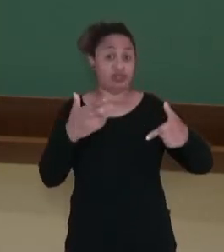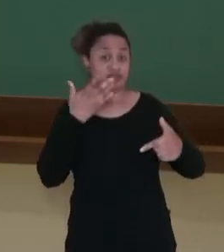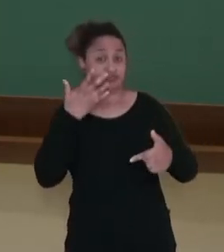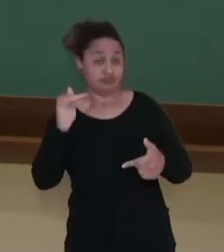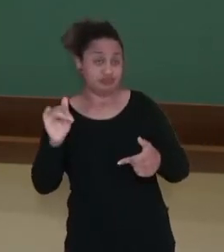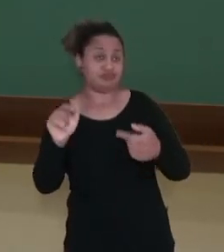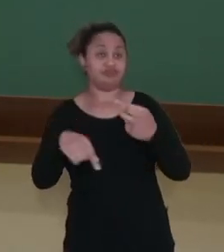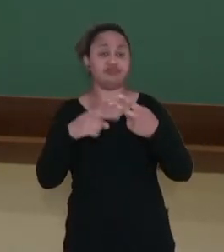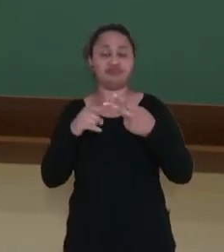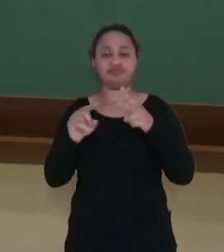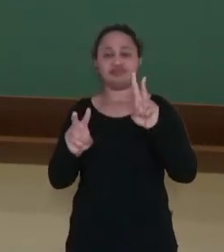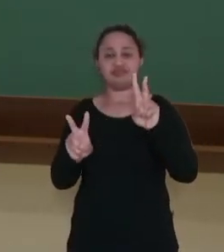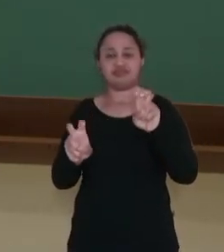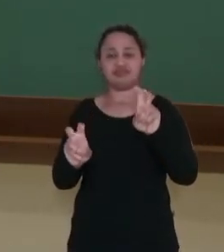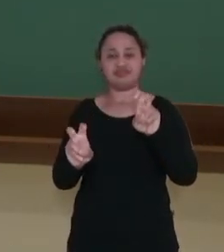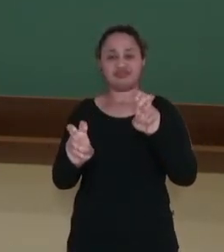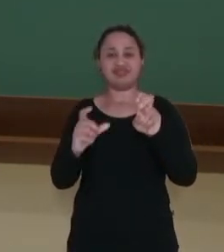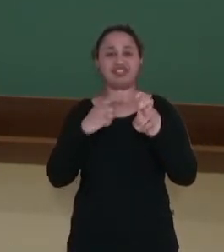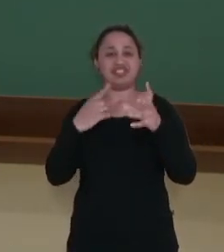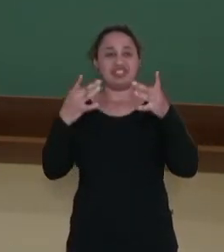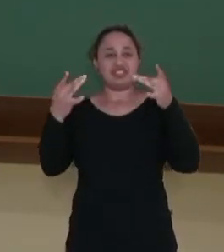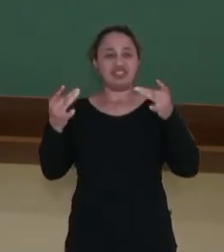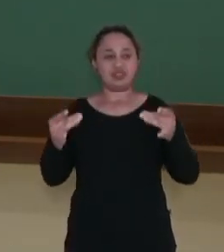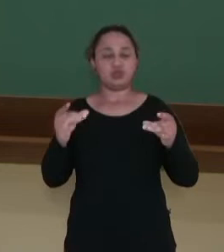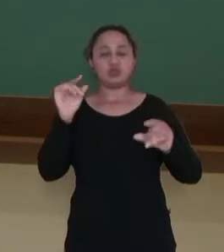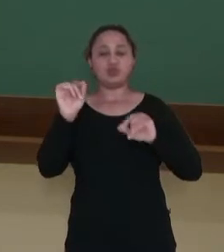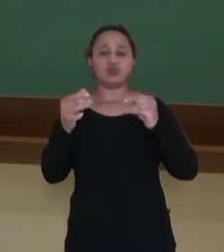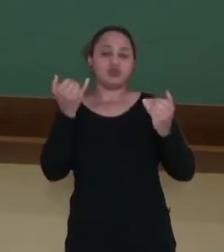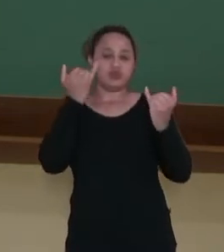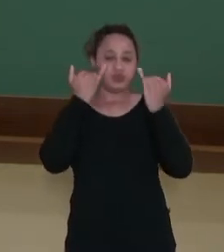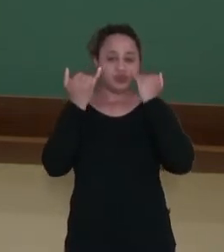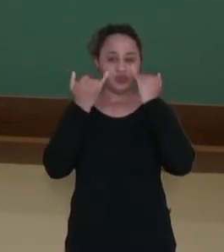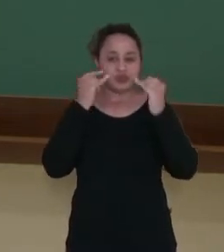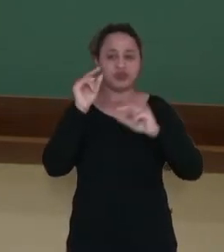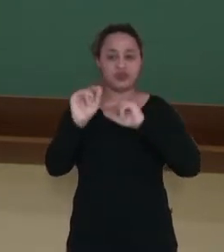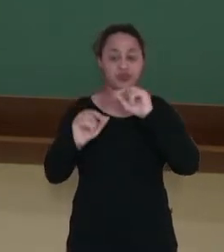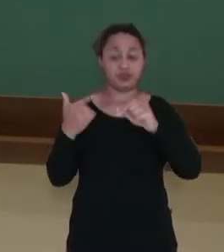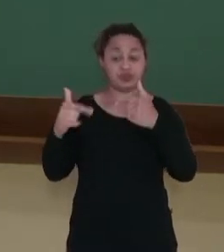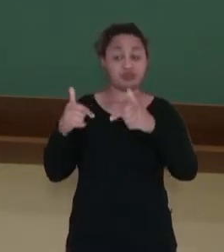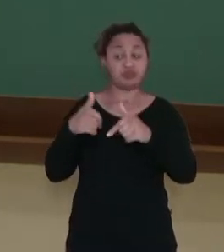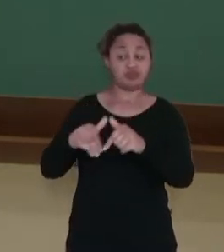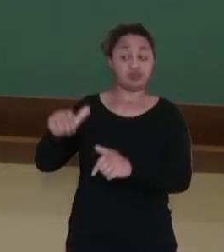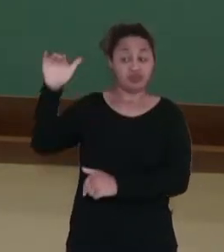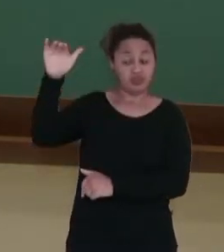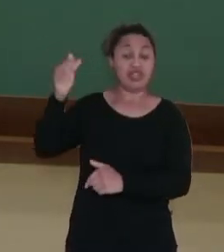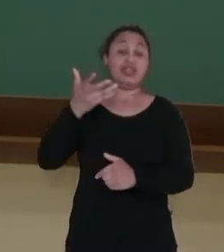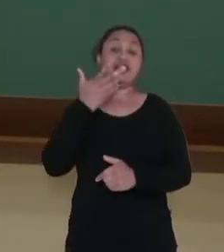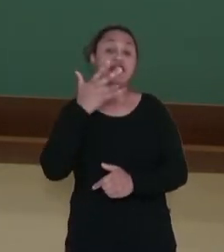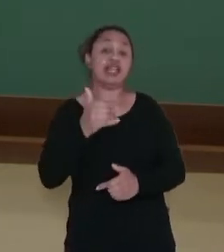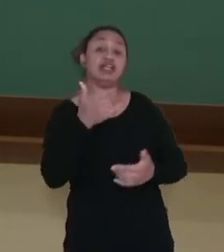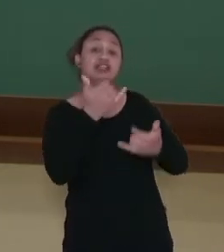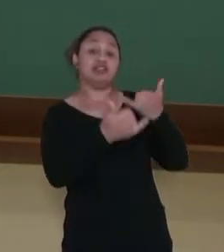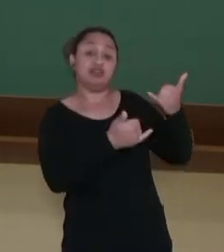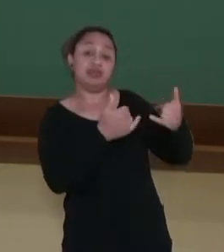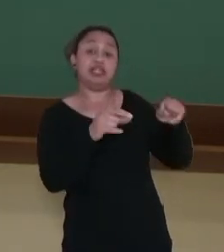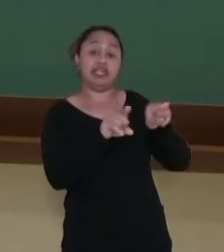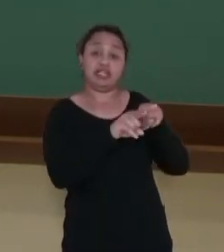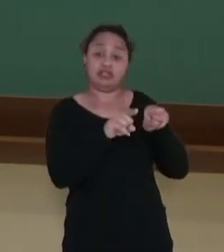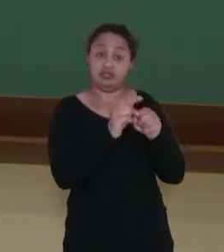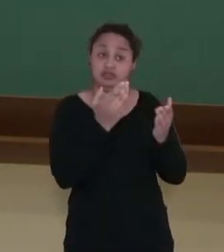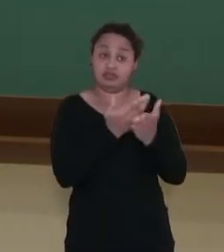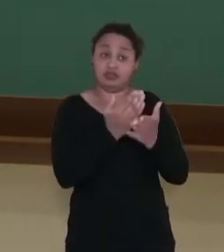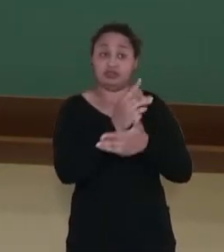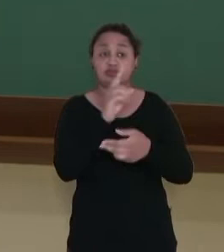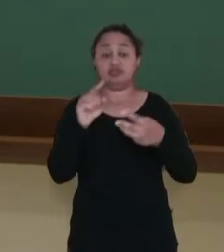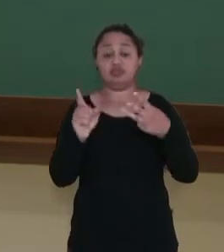O subtema, que aqui a gente tem um detalhamento ali de informações, trabalha para adulto, criança tem que brincar e estudar.